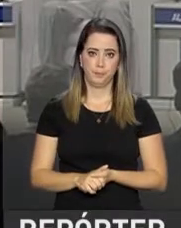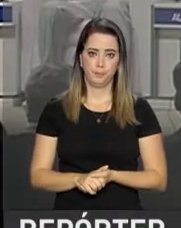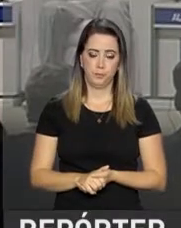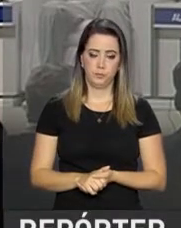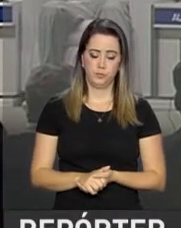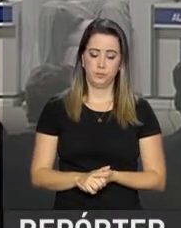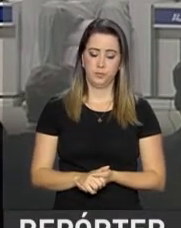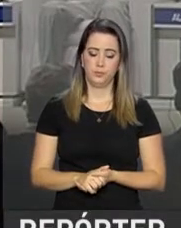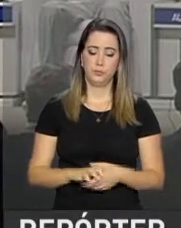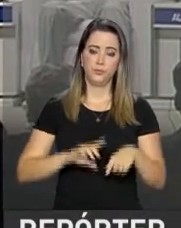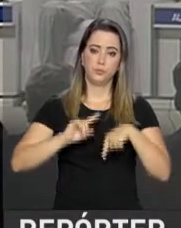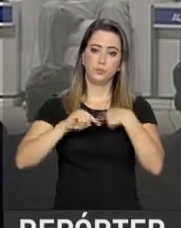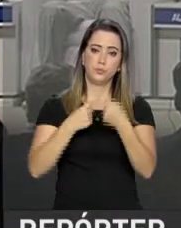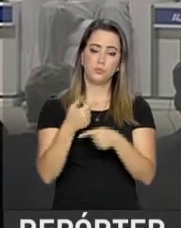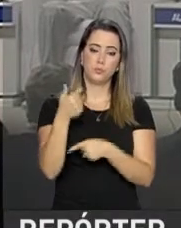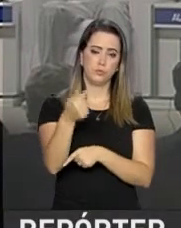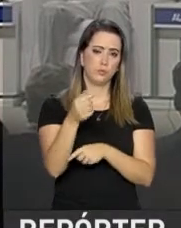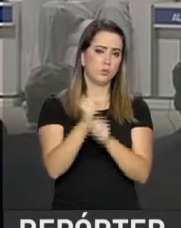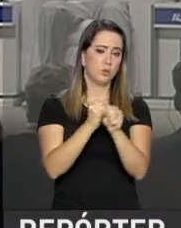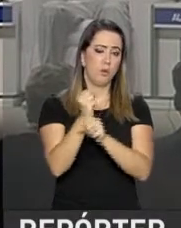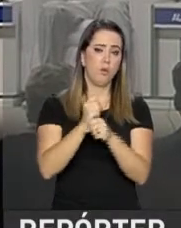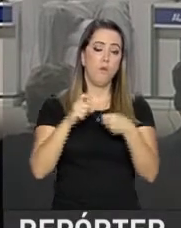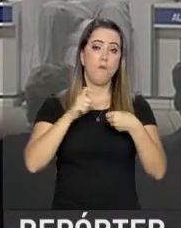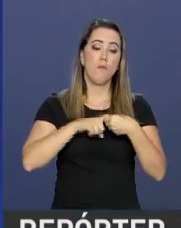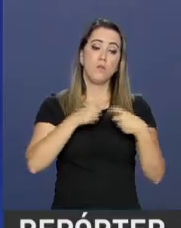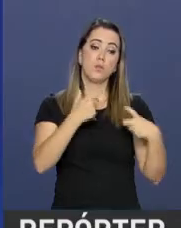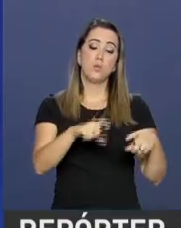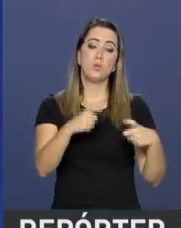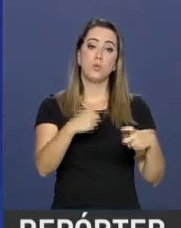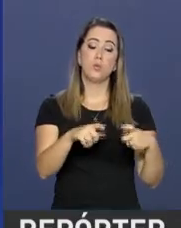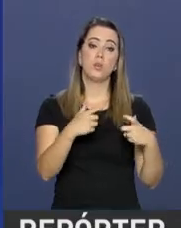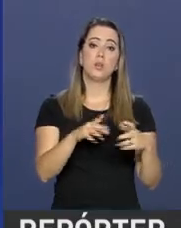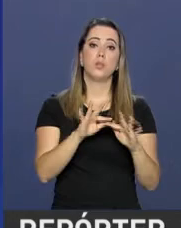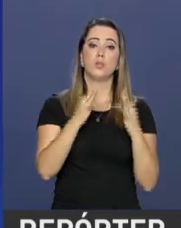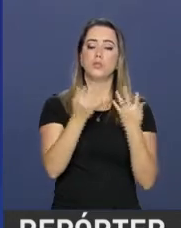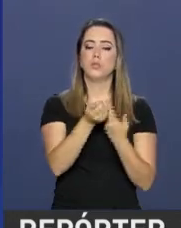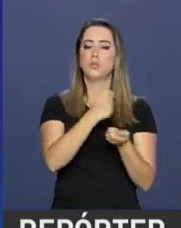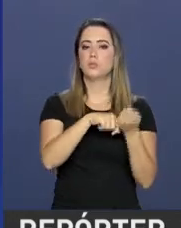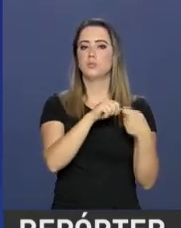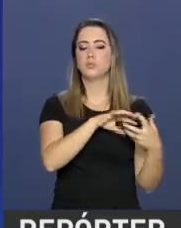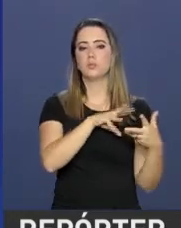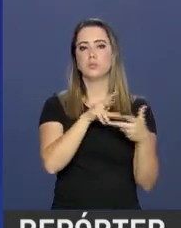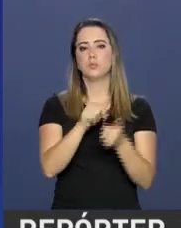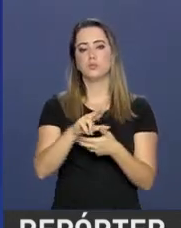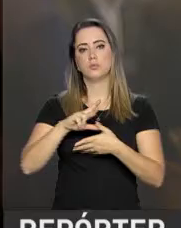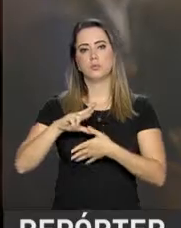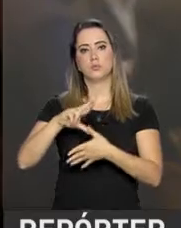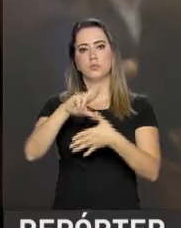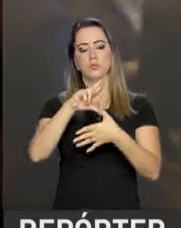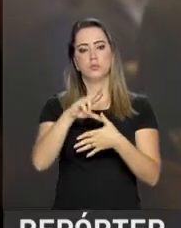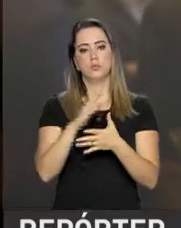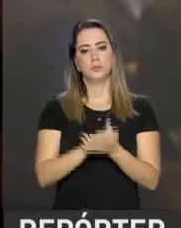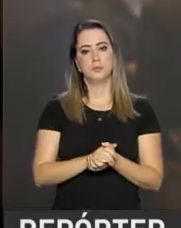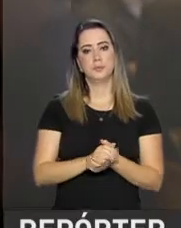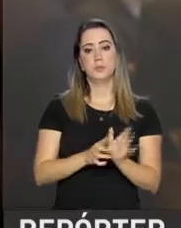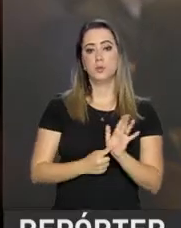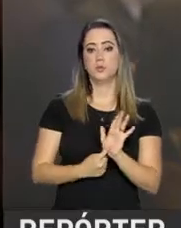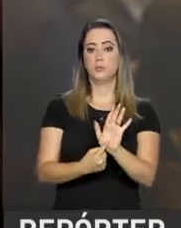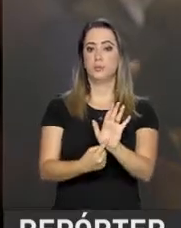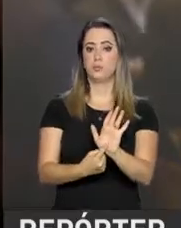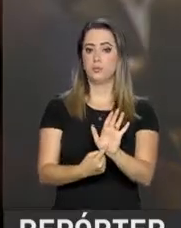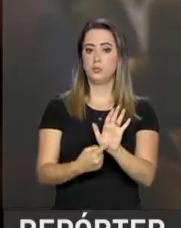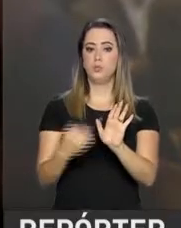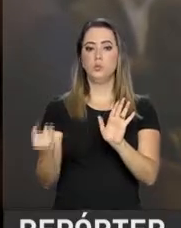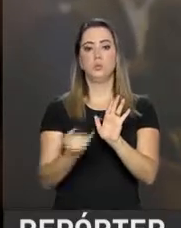depois de sete anos o brasil volta a sediar o fórum econômico mundial para a américa latina uma demonstração da